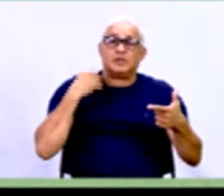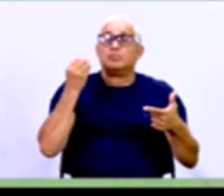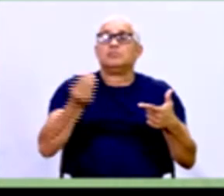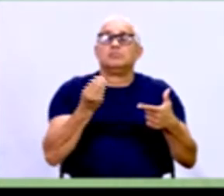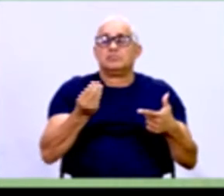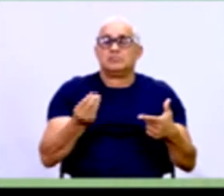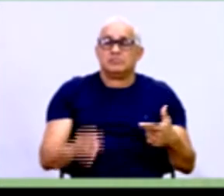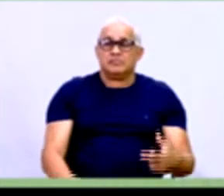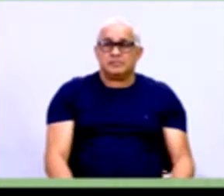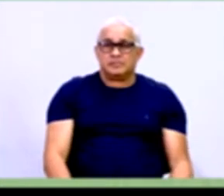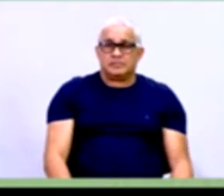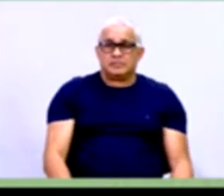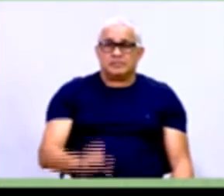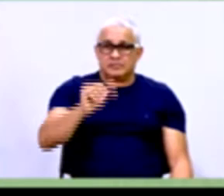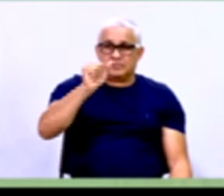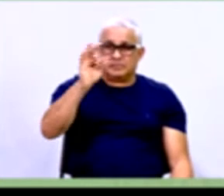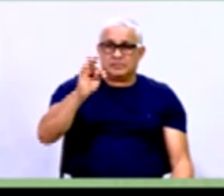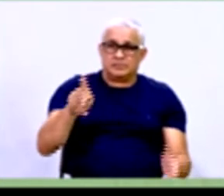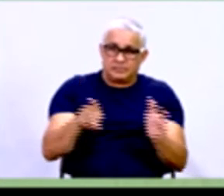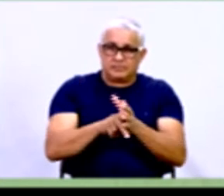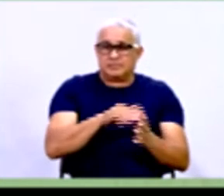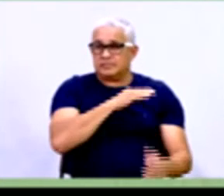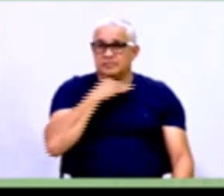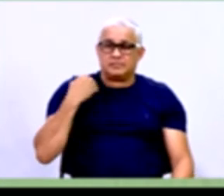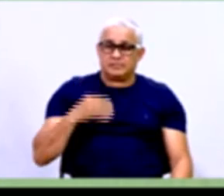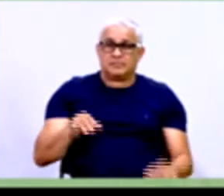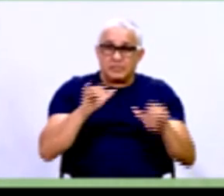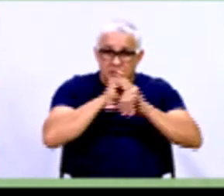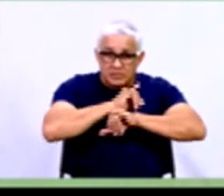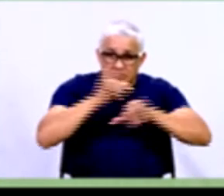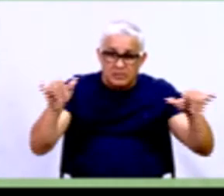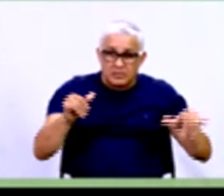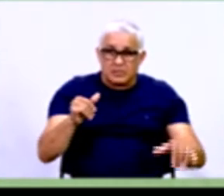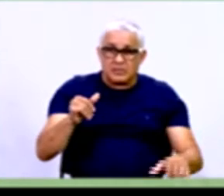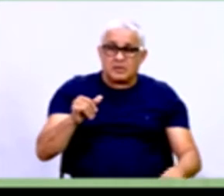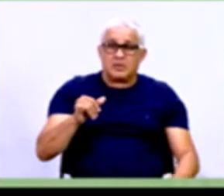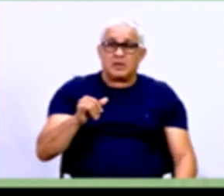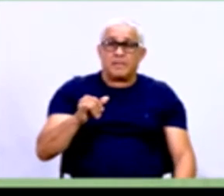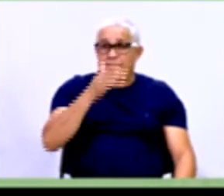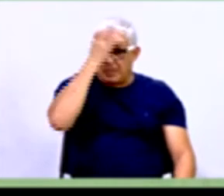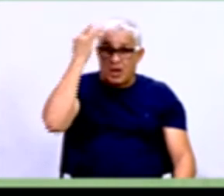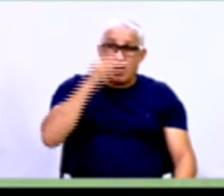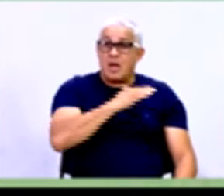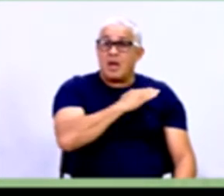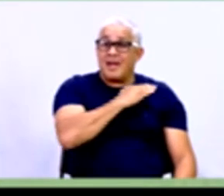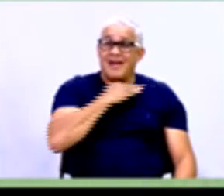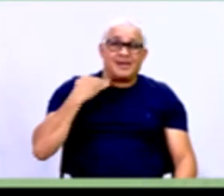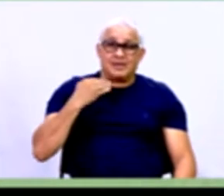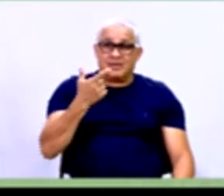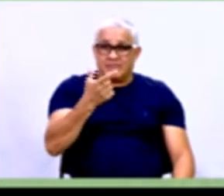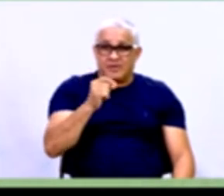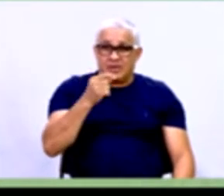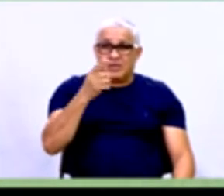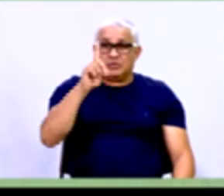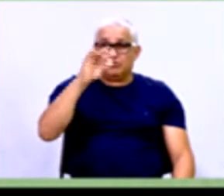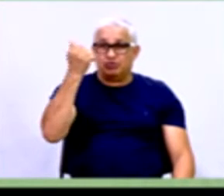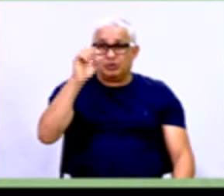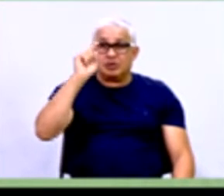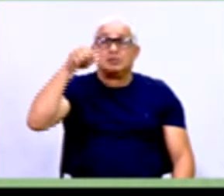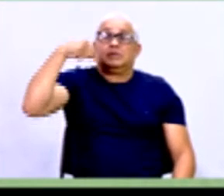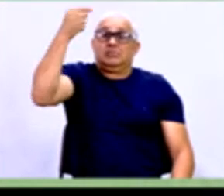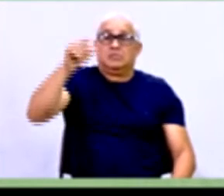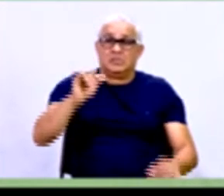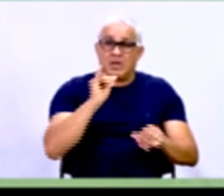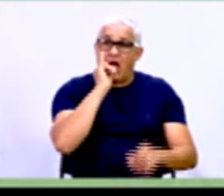seria? Né? O CAT de morte seria comunicado 20 dias após o óbito. Mas por que isso, professora? Por que esse tempo? Por